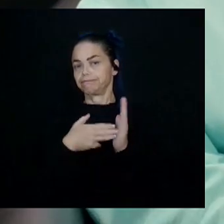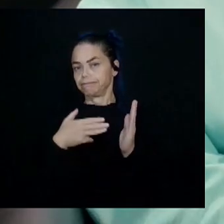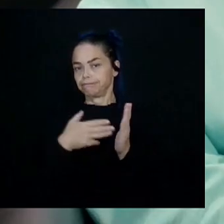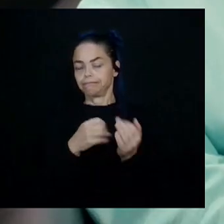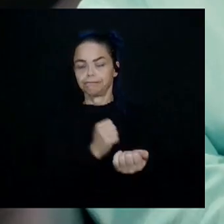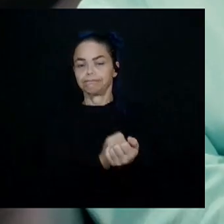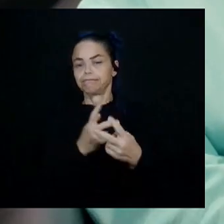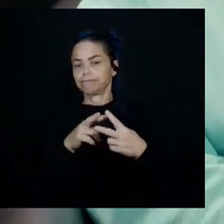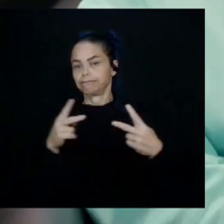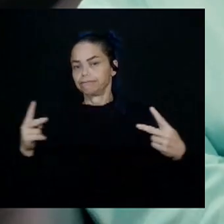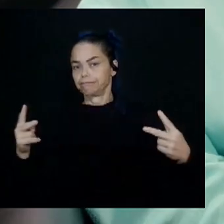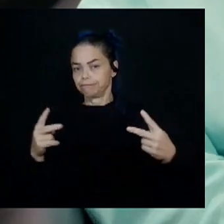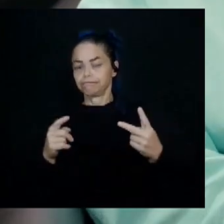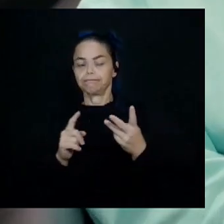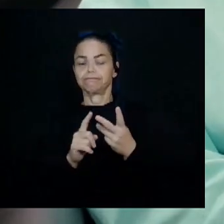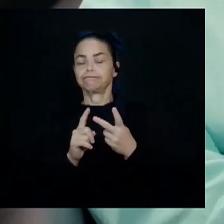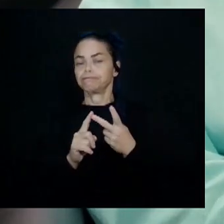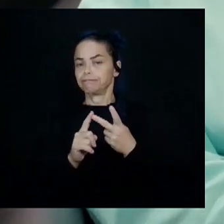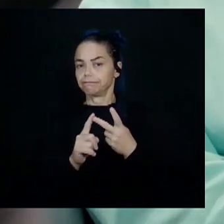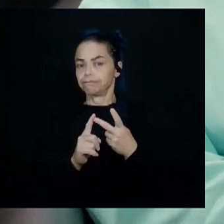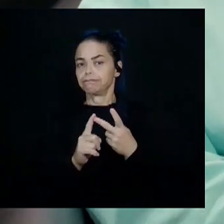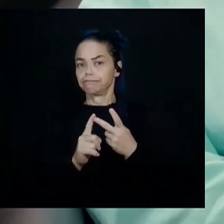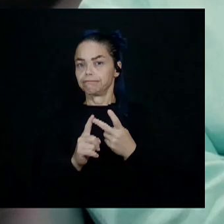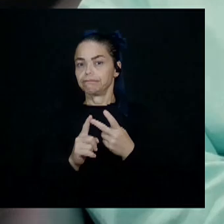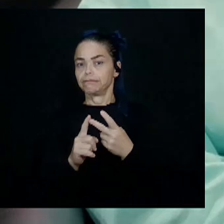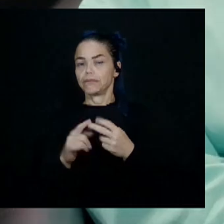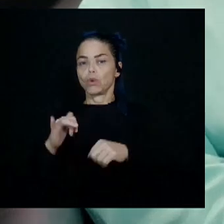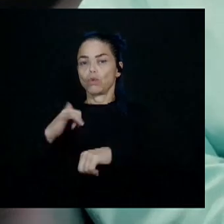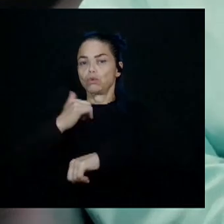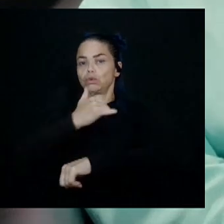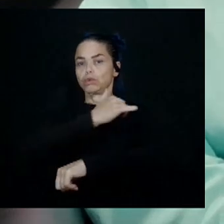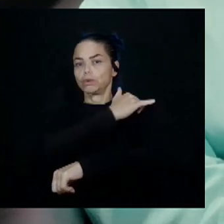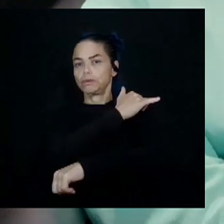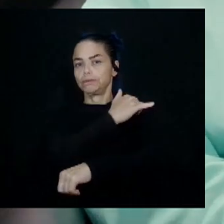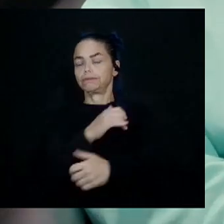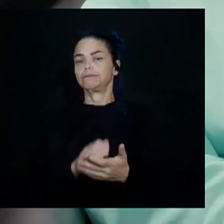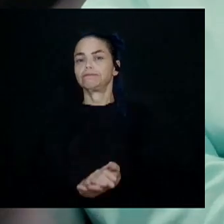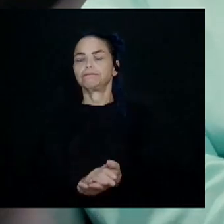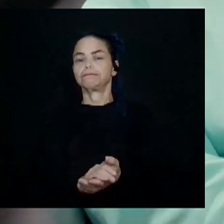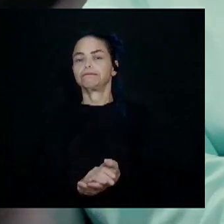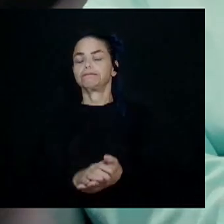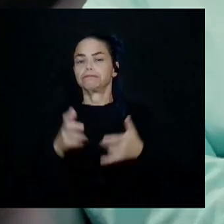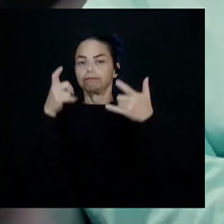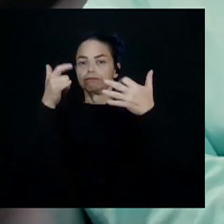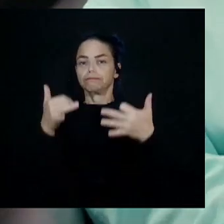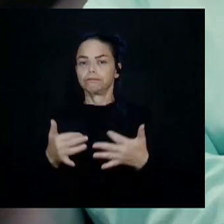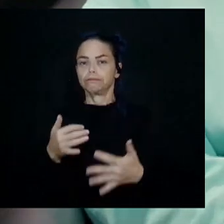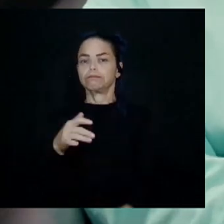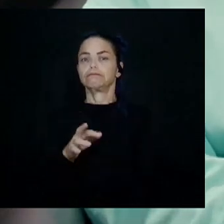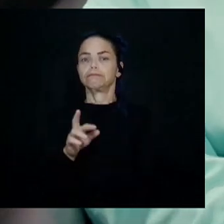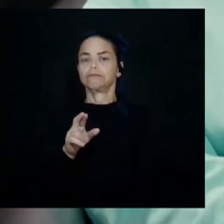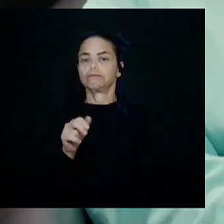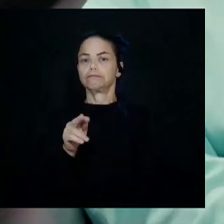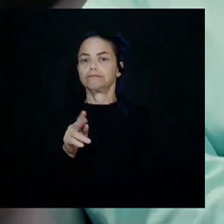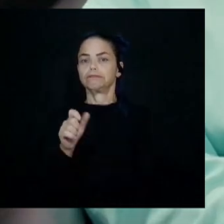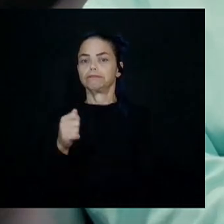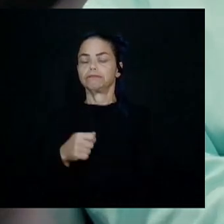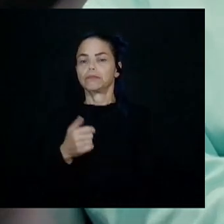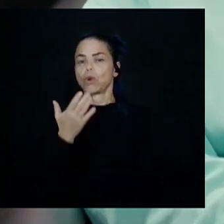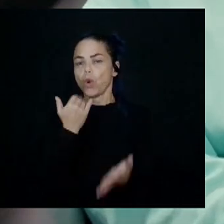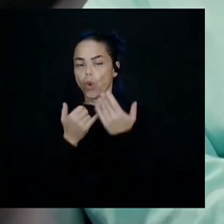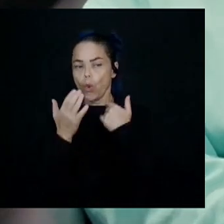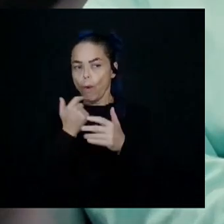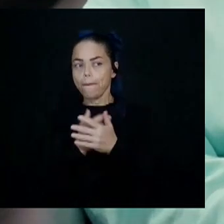uma causa, e a obesidade está por trás disso. Então, como você bem disse, Rúbia, alimentos